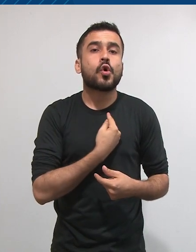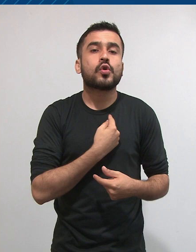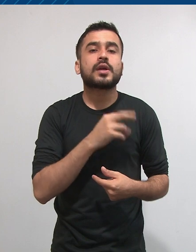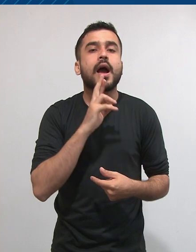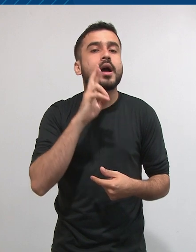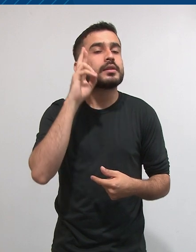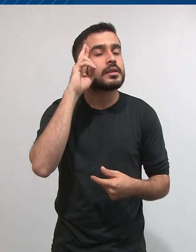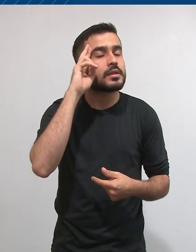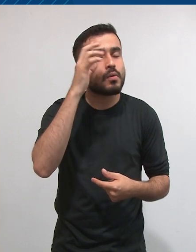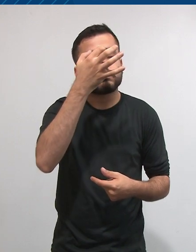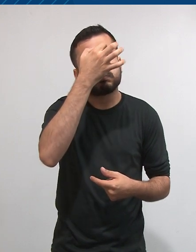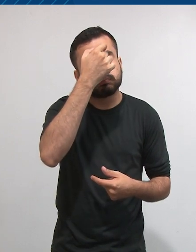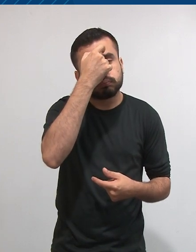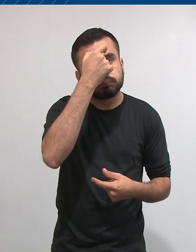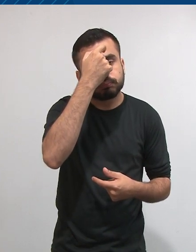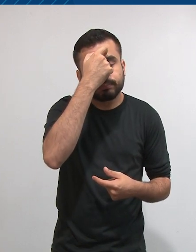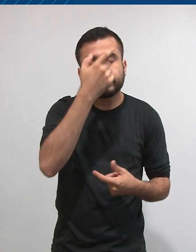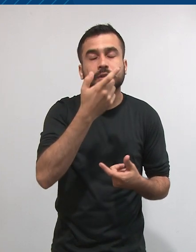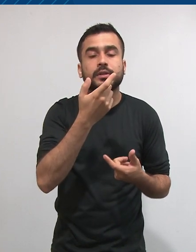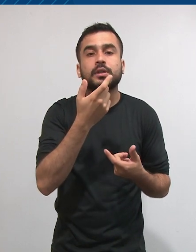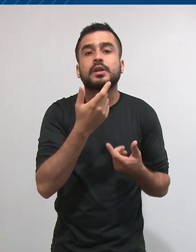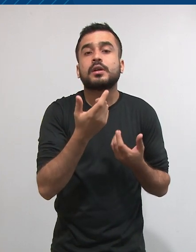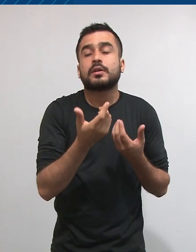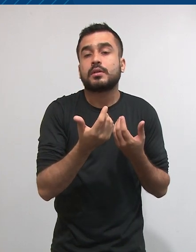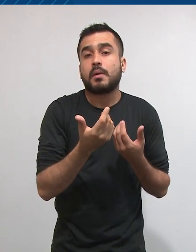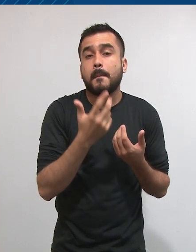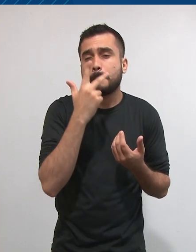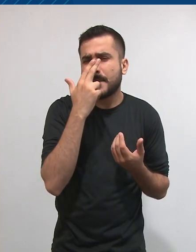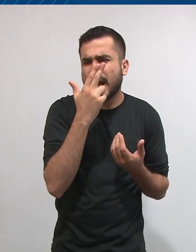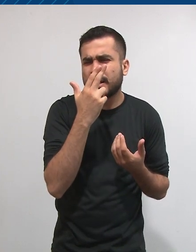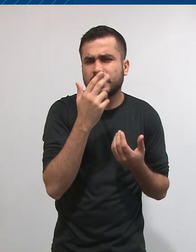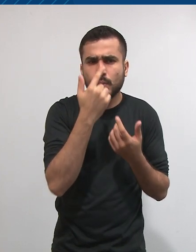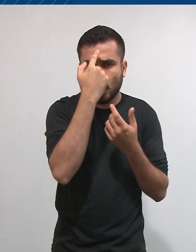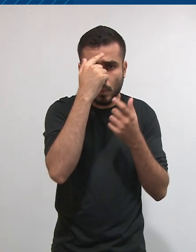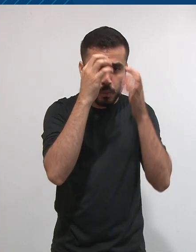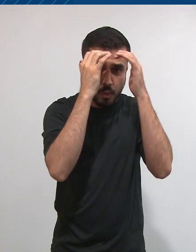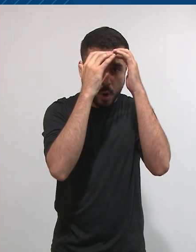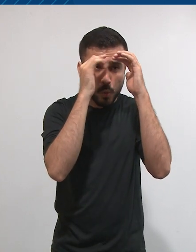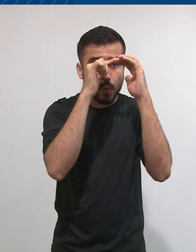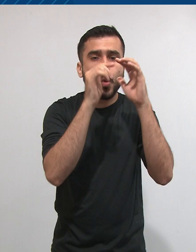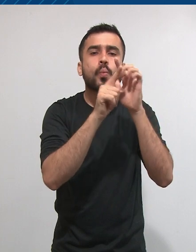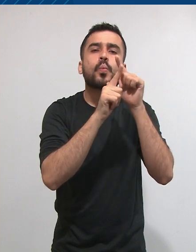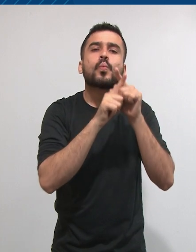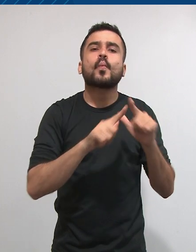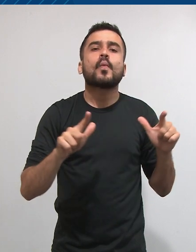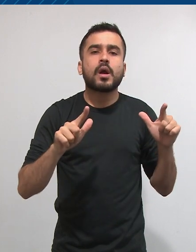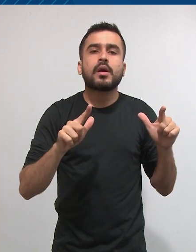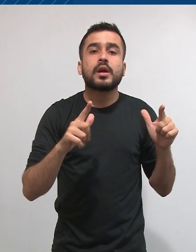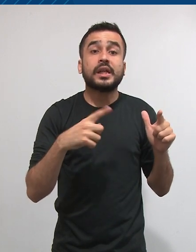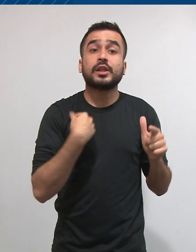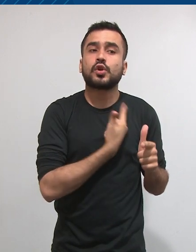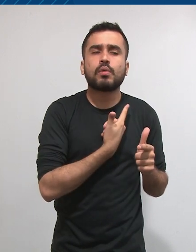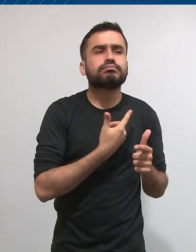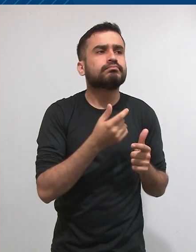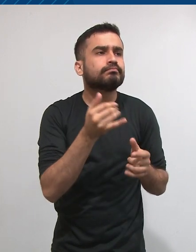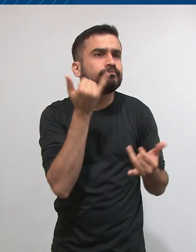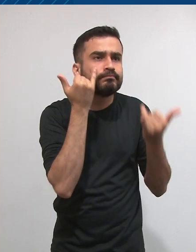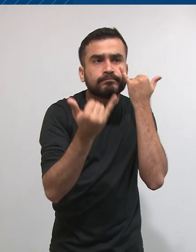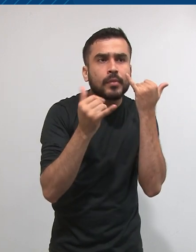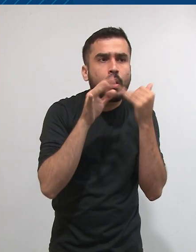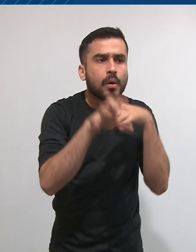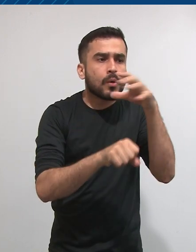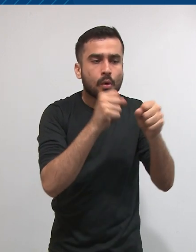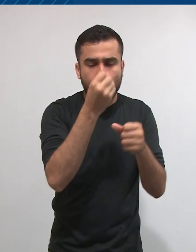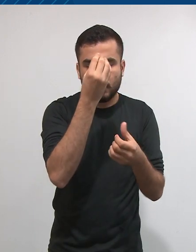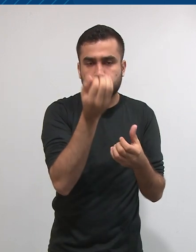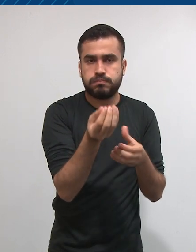racionalidade. Mas é quase como se estivesse oco o nosso cérebro e precisássemos preencher com a